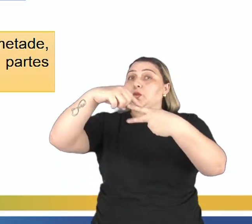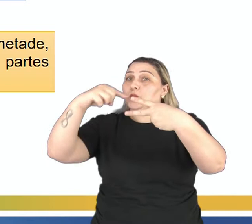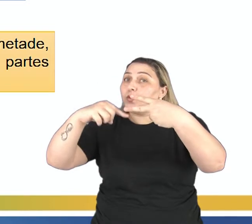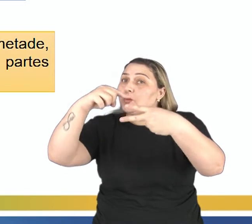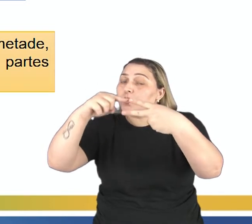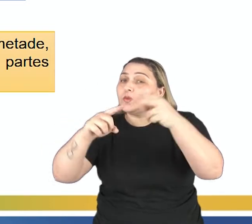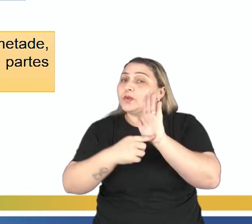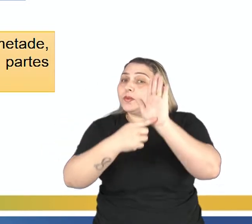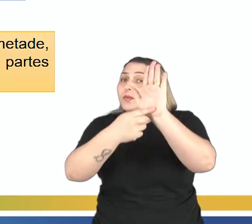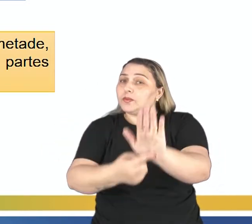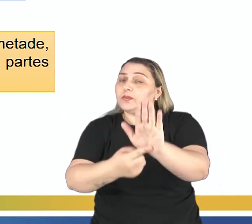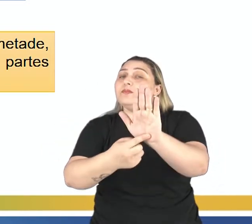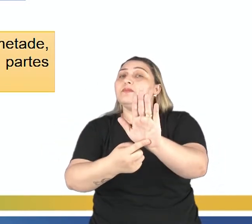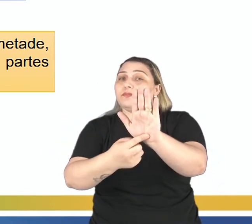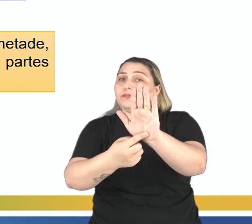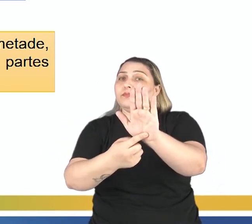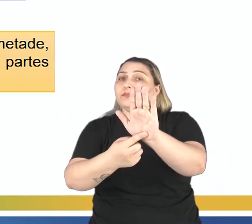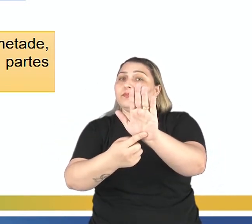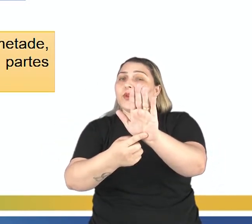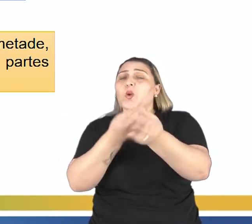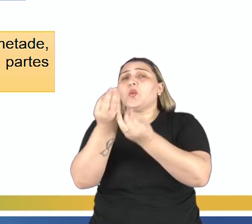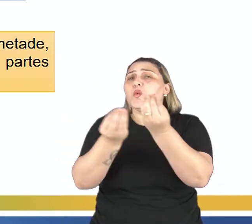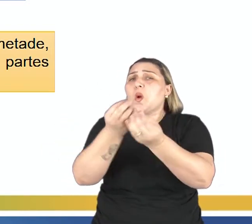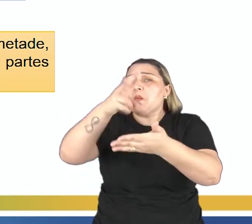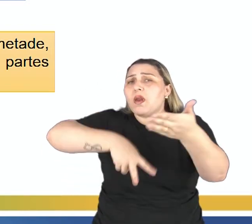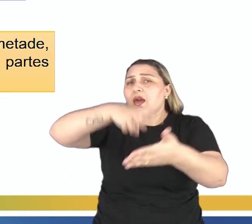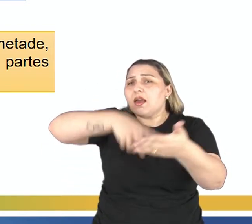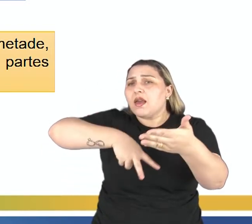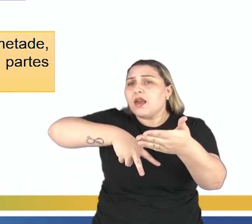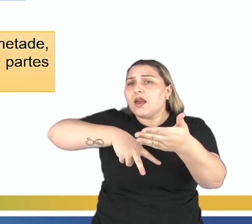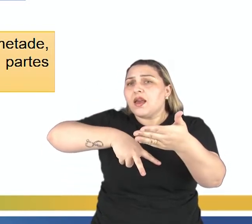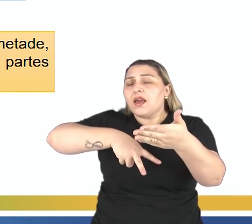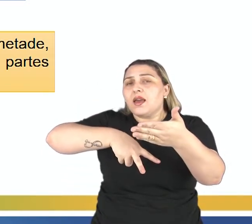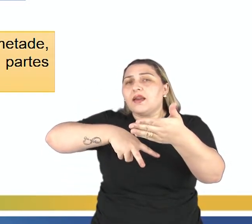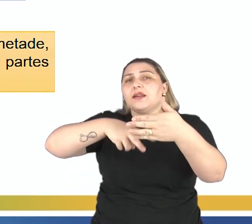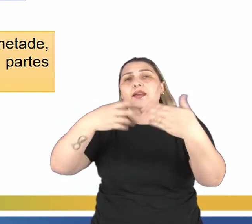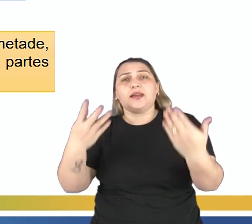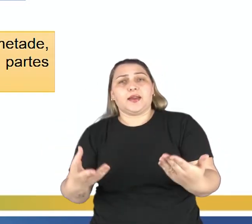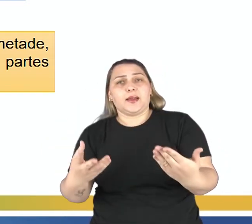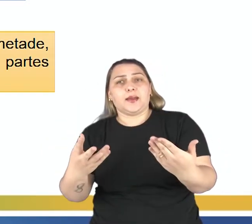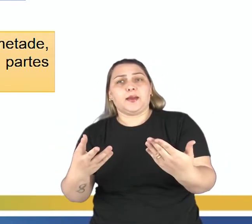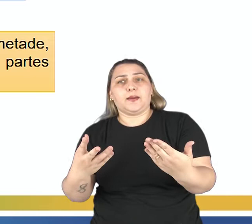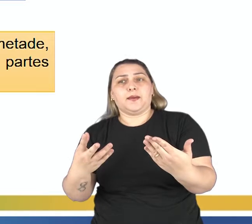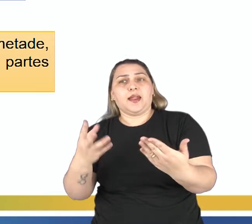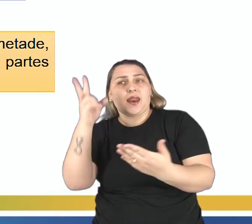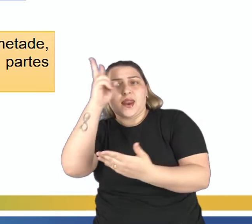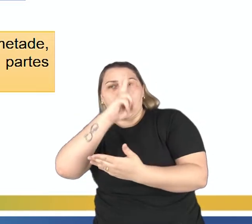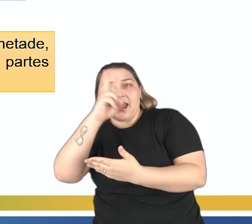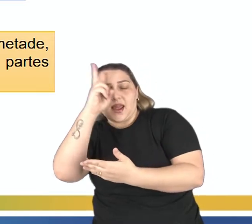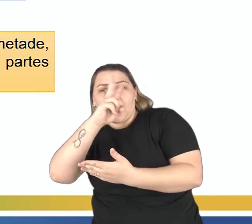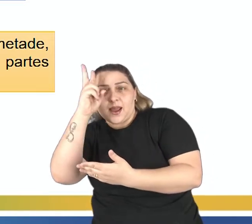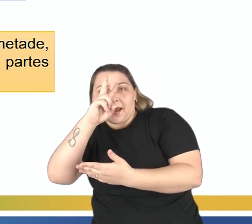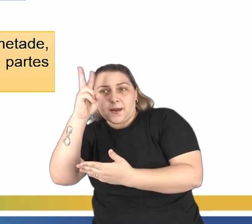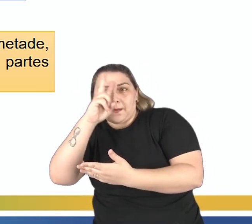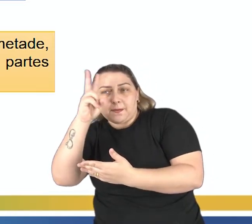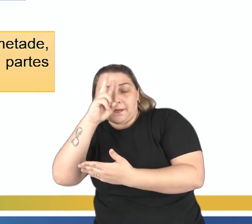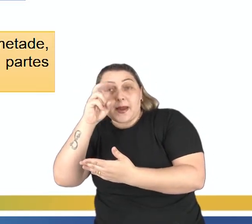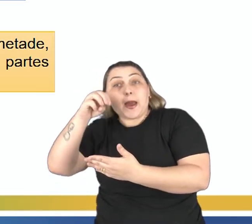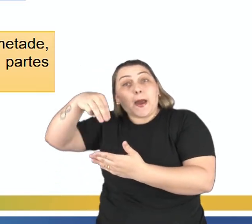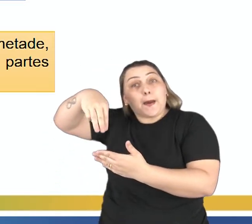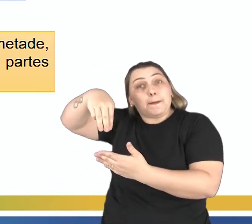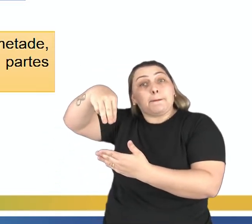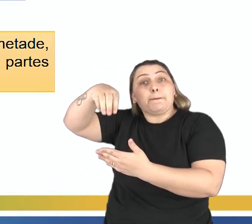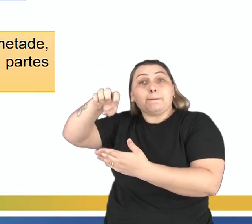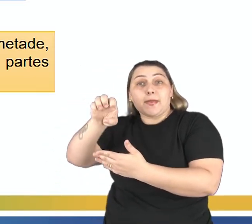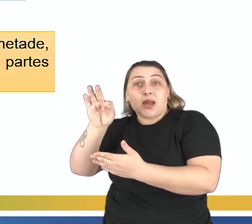que está aparecendo aí, como é que a gente lê ela? A gente lê ela meio, lembra? E ela significa a